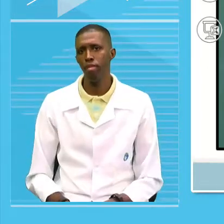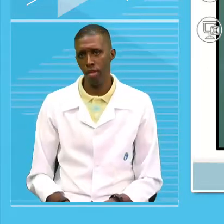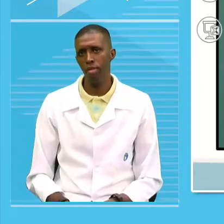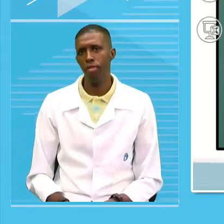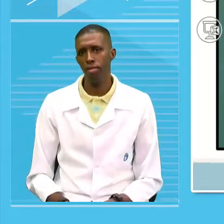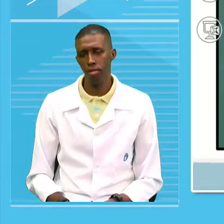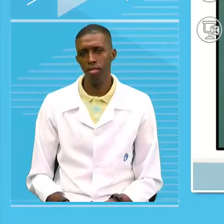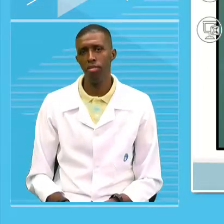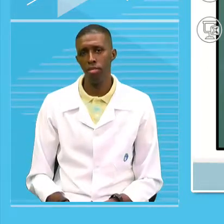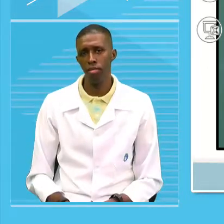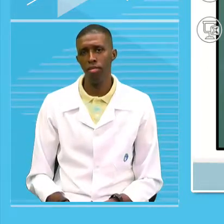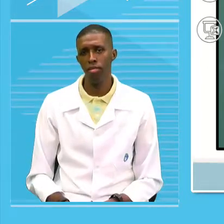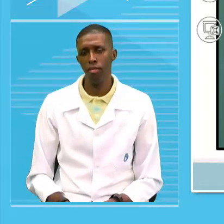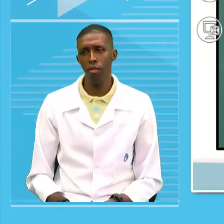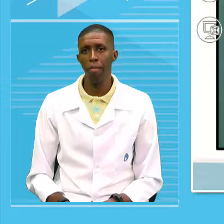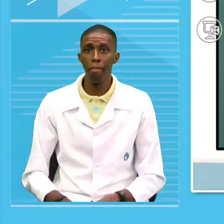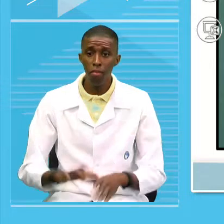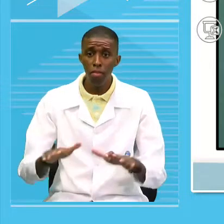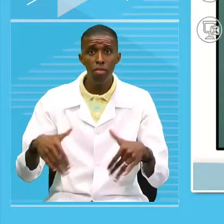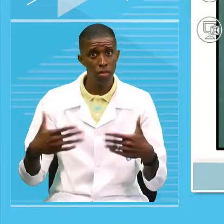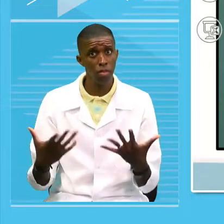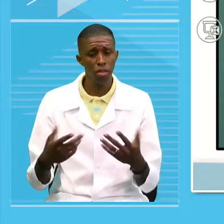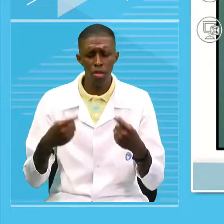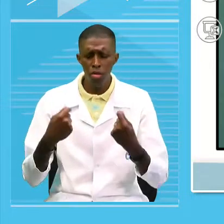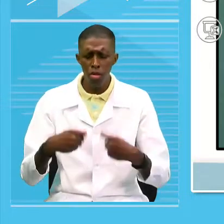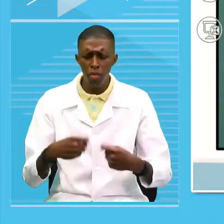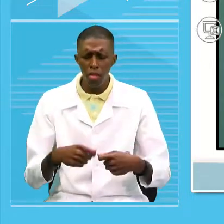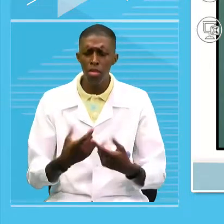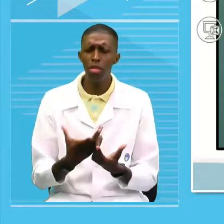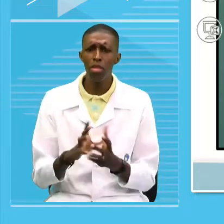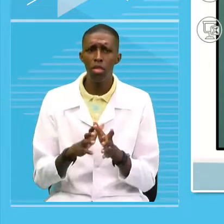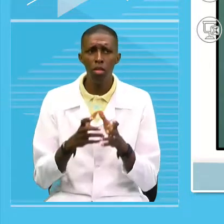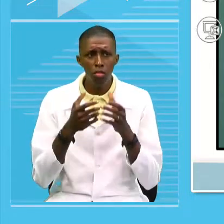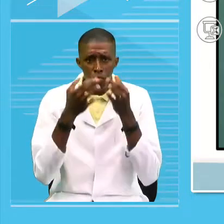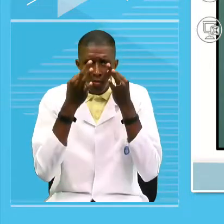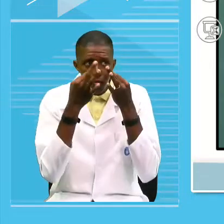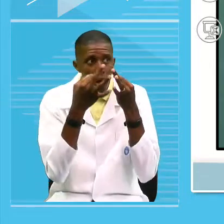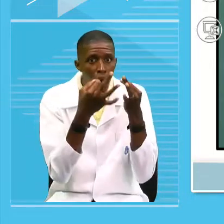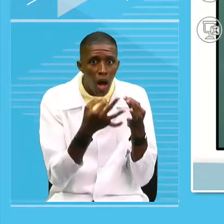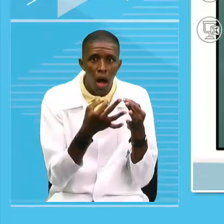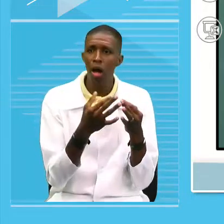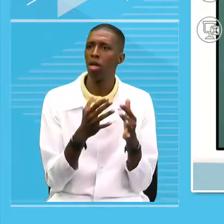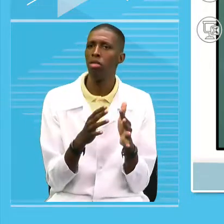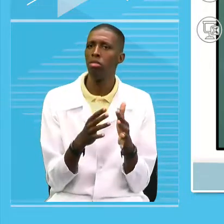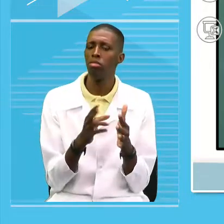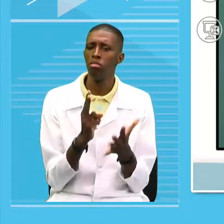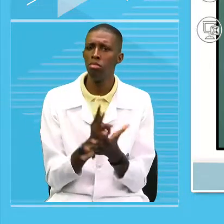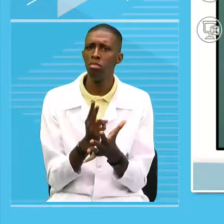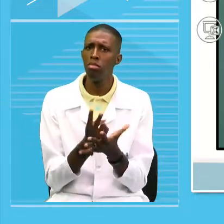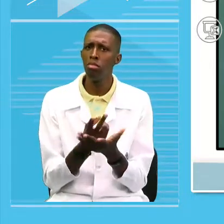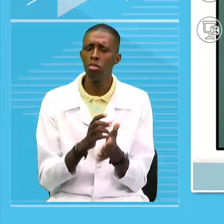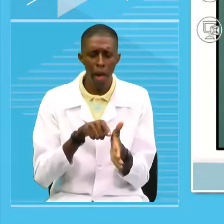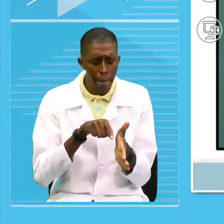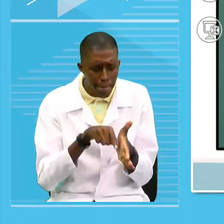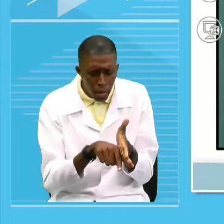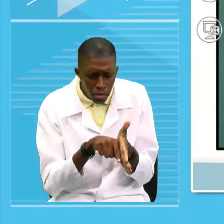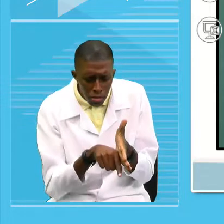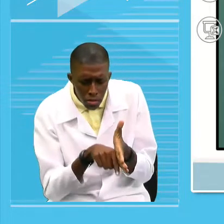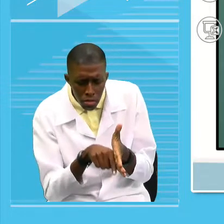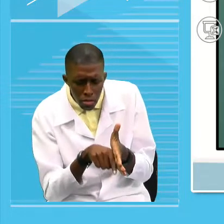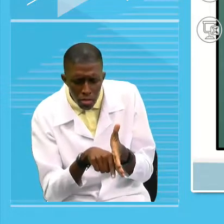questão que textão gente é só ele deve dar uns dois parágrafos né